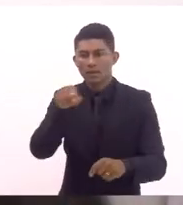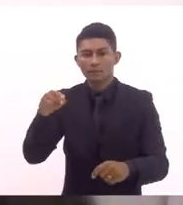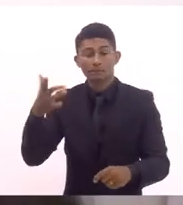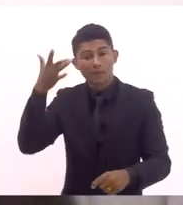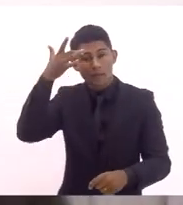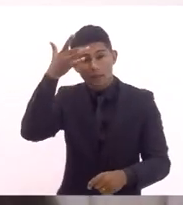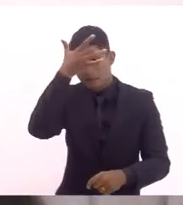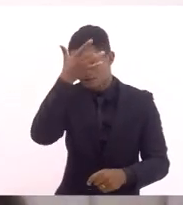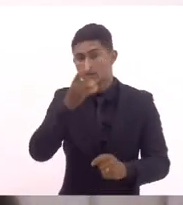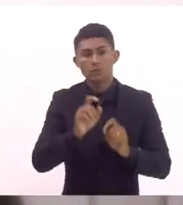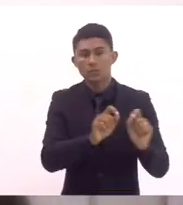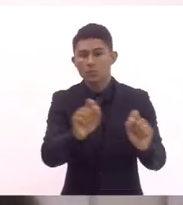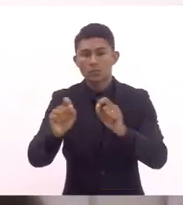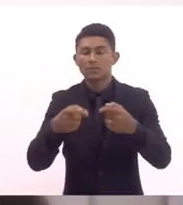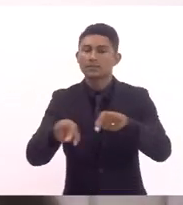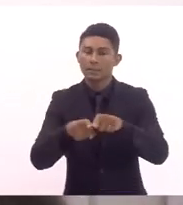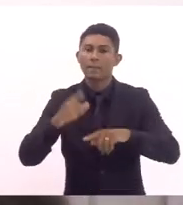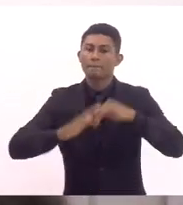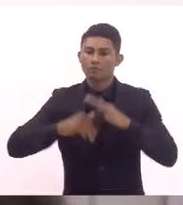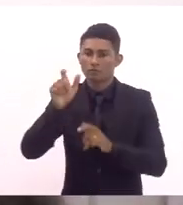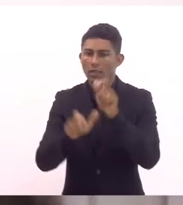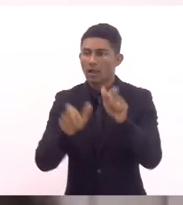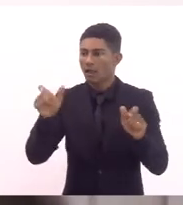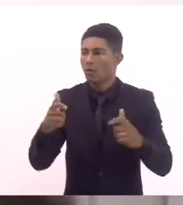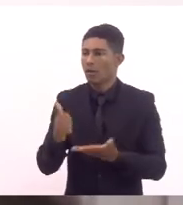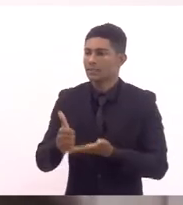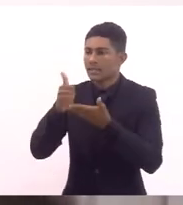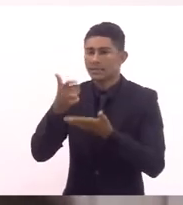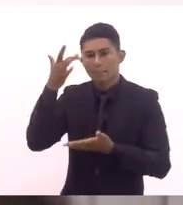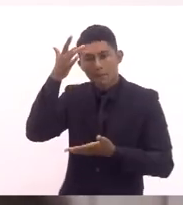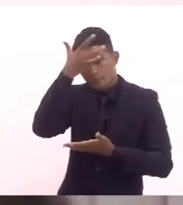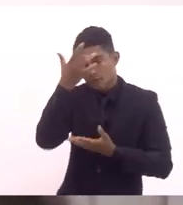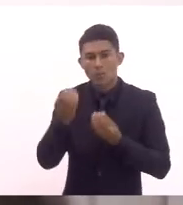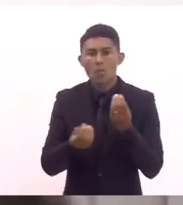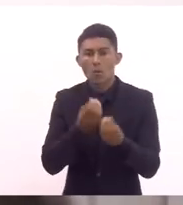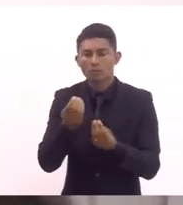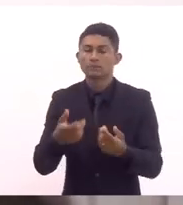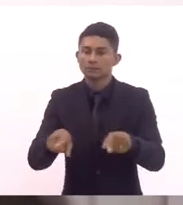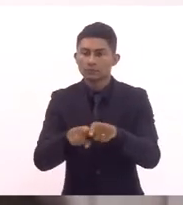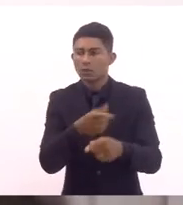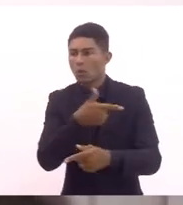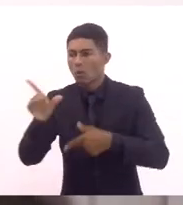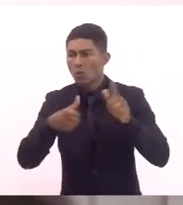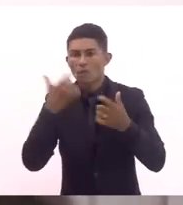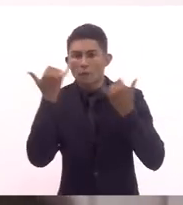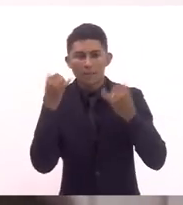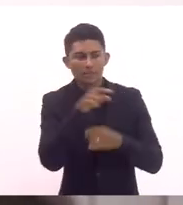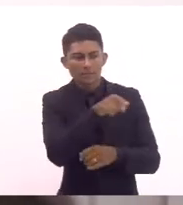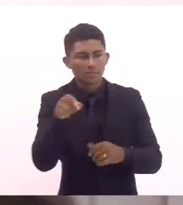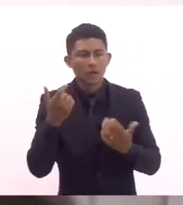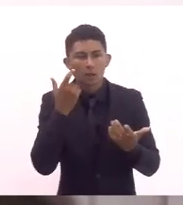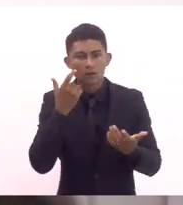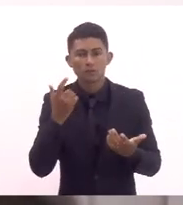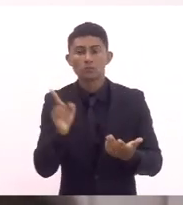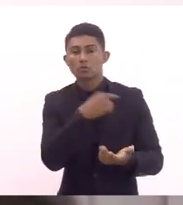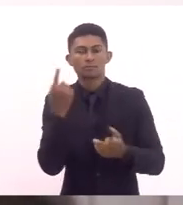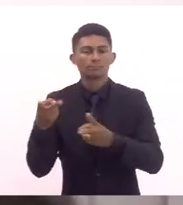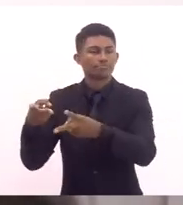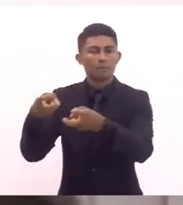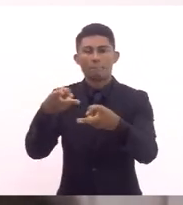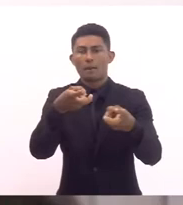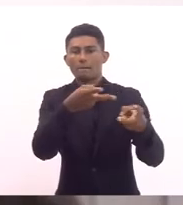mental de gestantes e profissionais da assistência entre outros dados em relação à assistência para gestante o que a gente